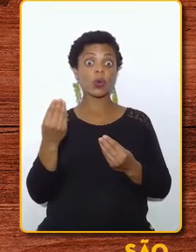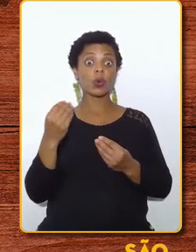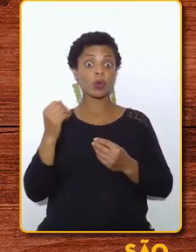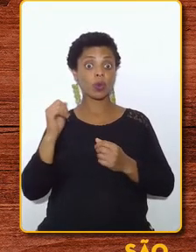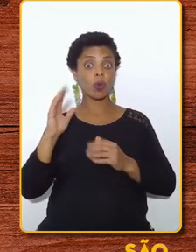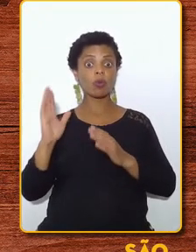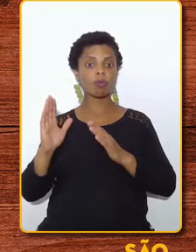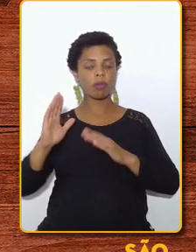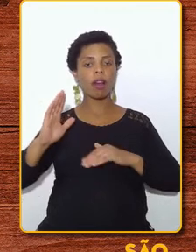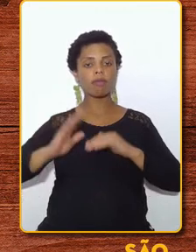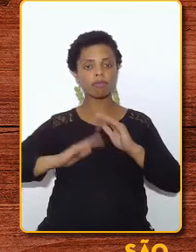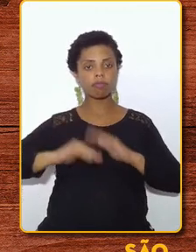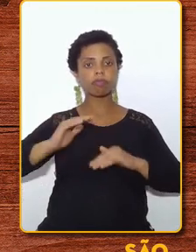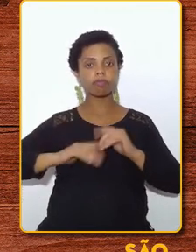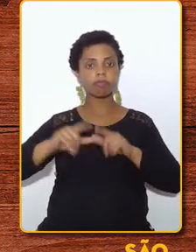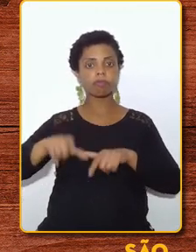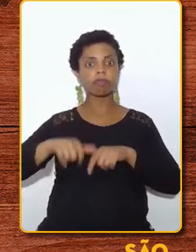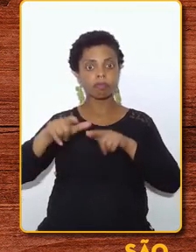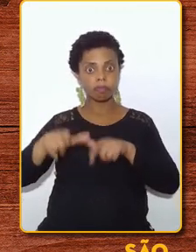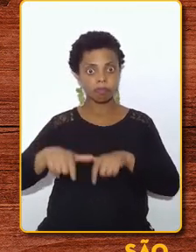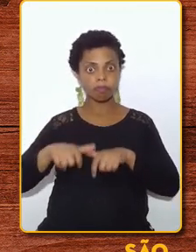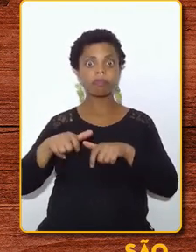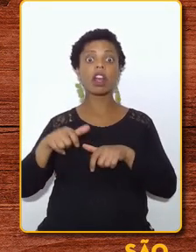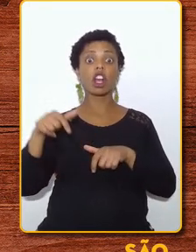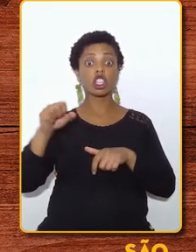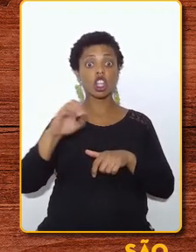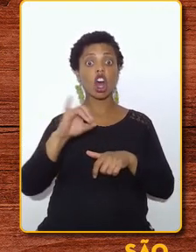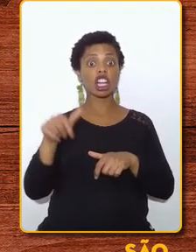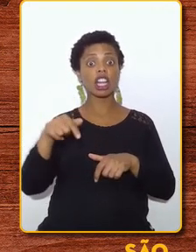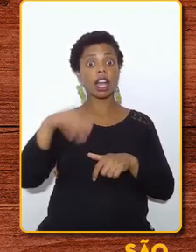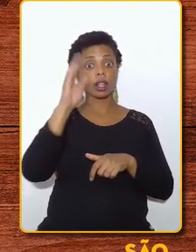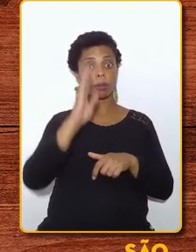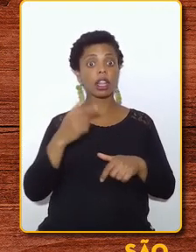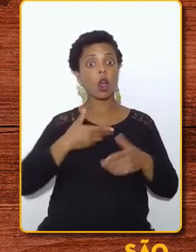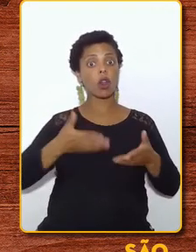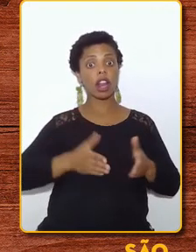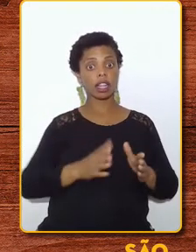nos Estados Unidos, em 49,